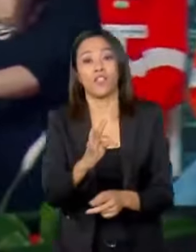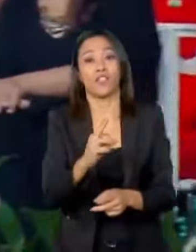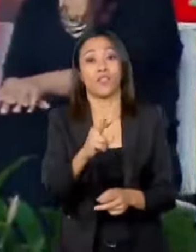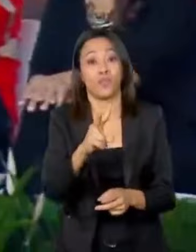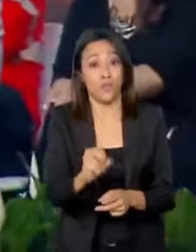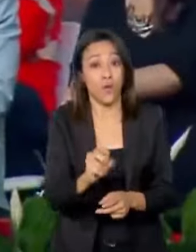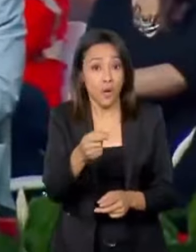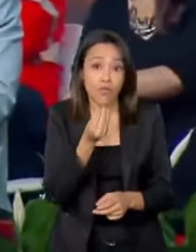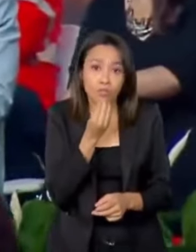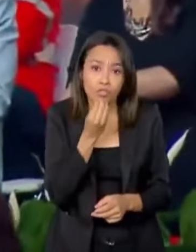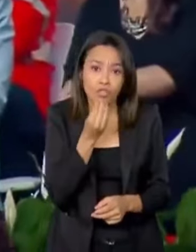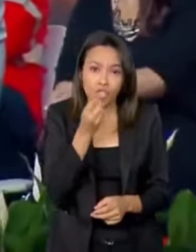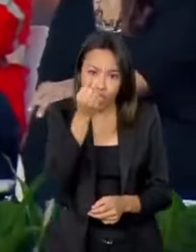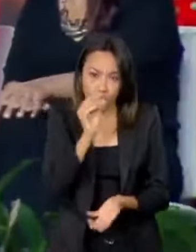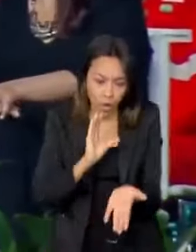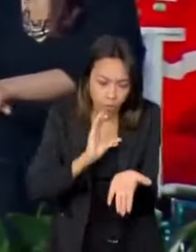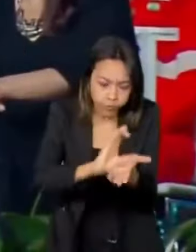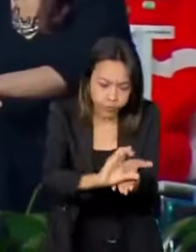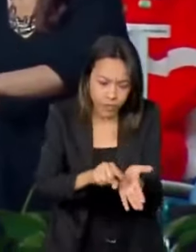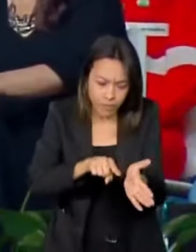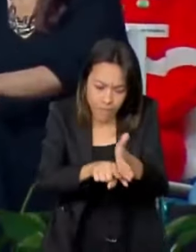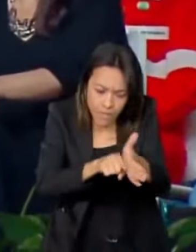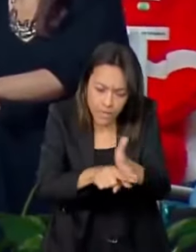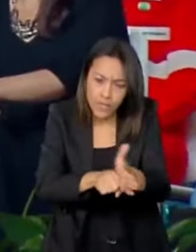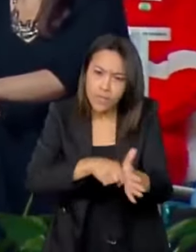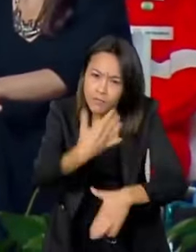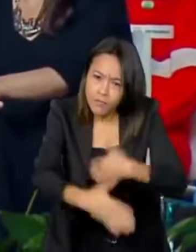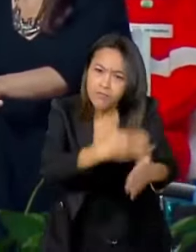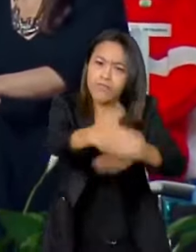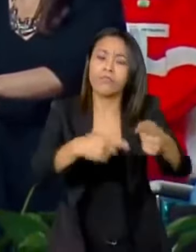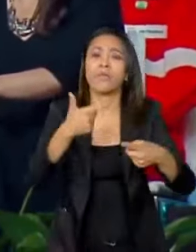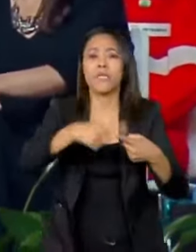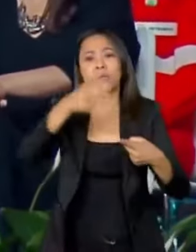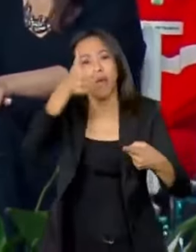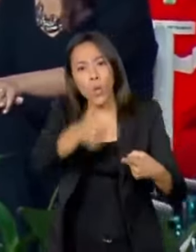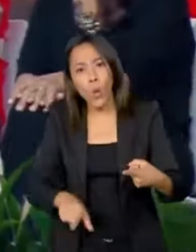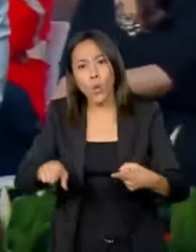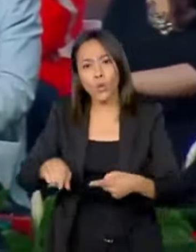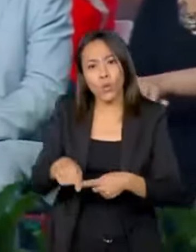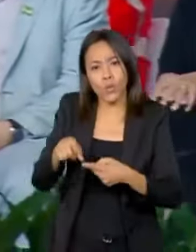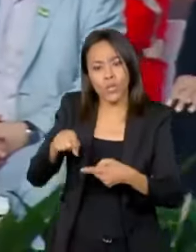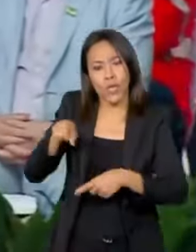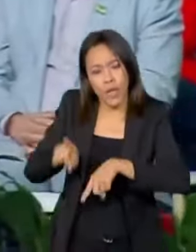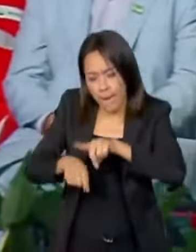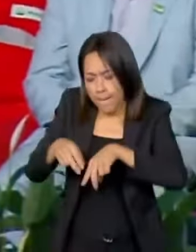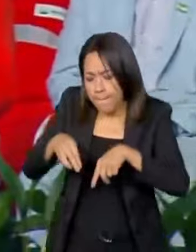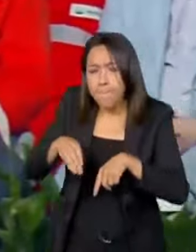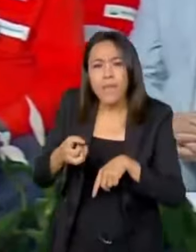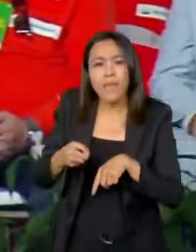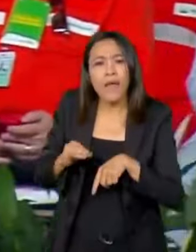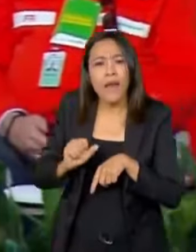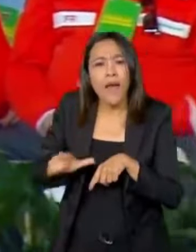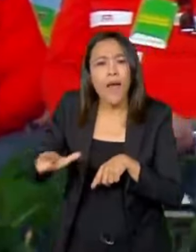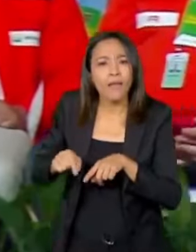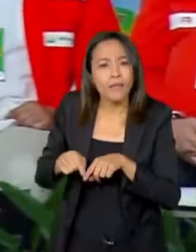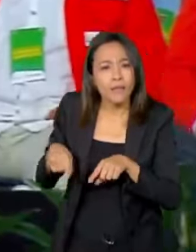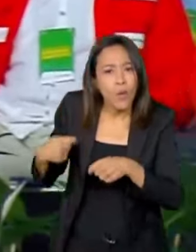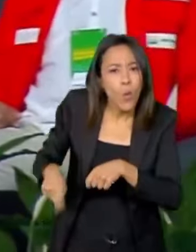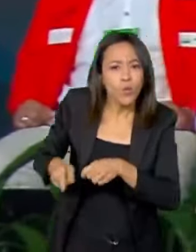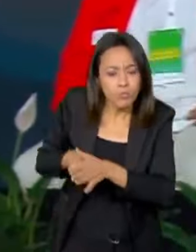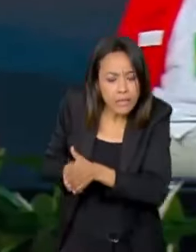em pesquisa, ao invés de explorar o tal dos minerais críticos, ao invés de minerar as coisas que o mundo está